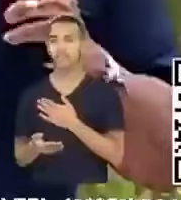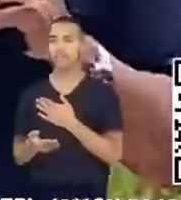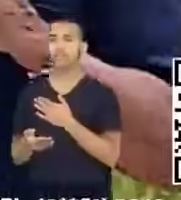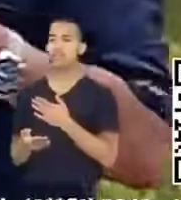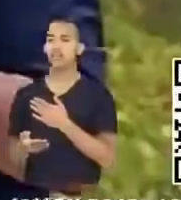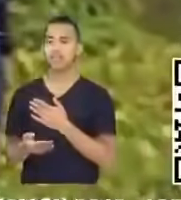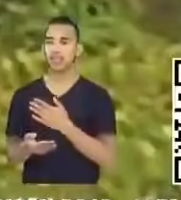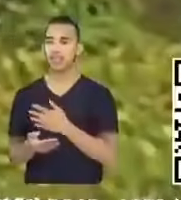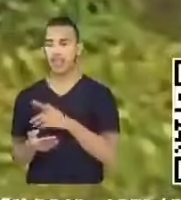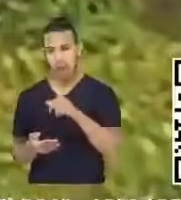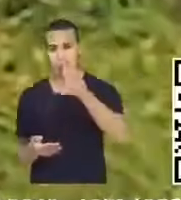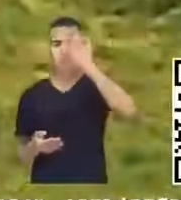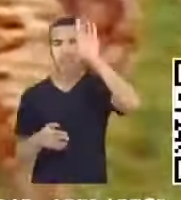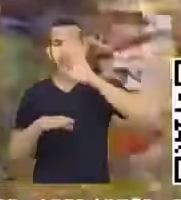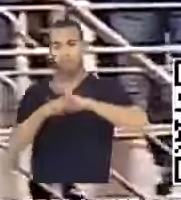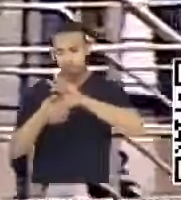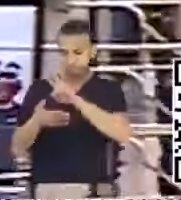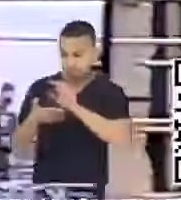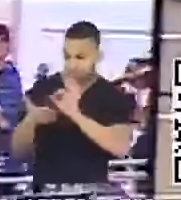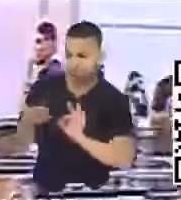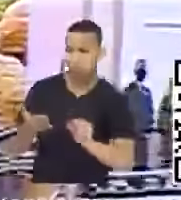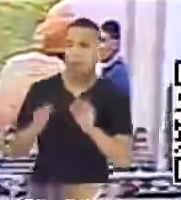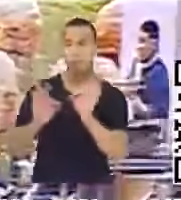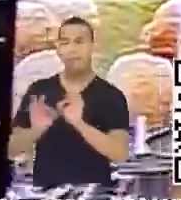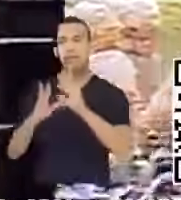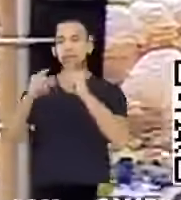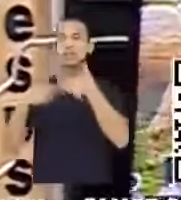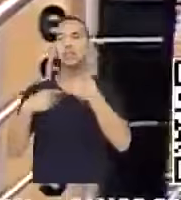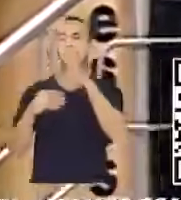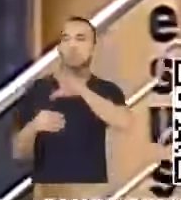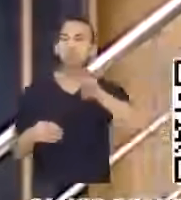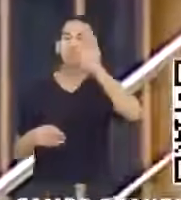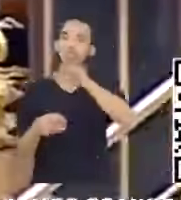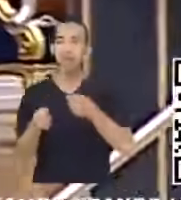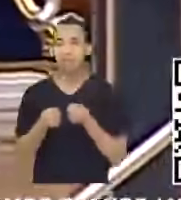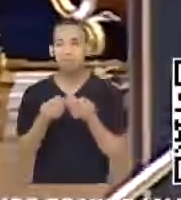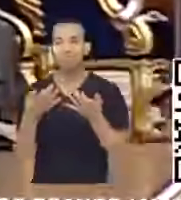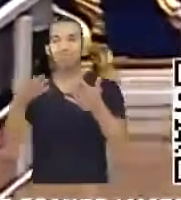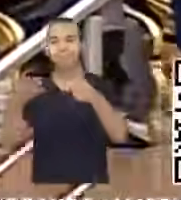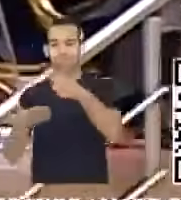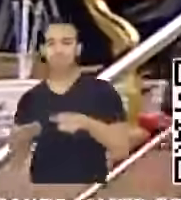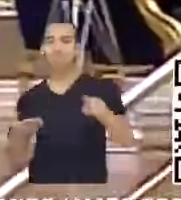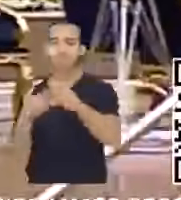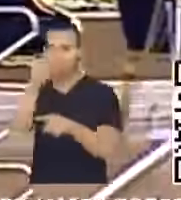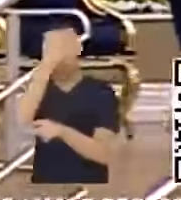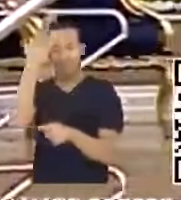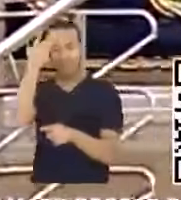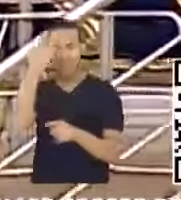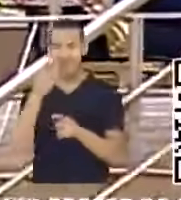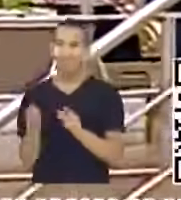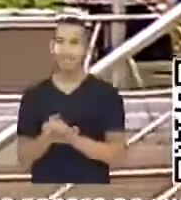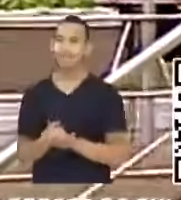é claro que prescreve que eu vou dizer e ele correndo para mim Há